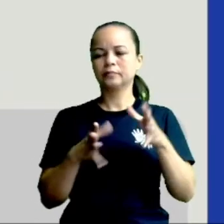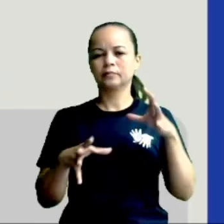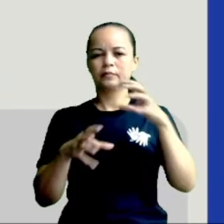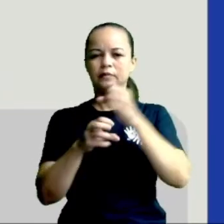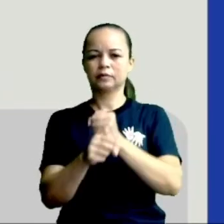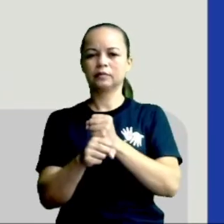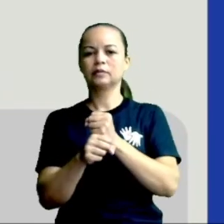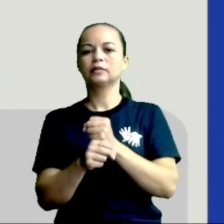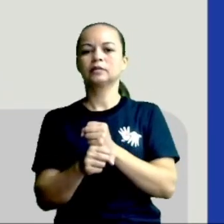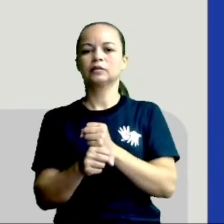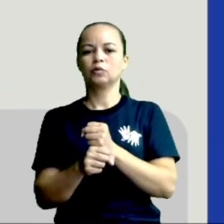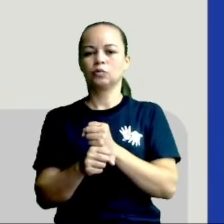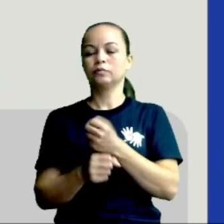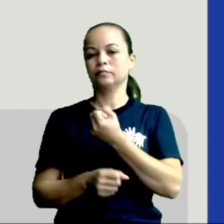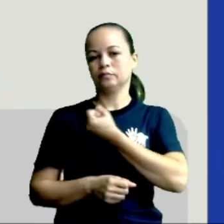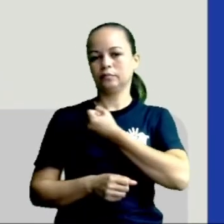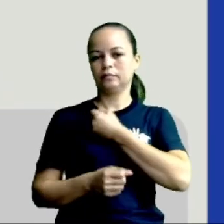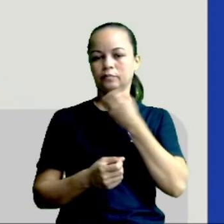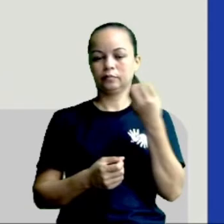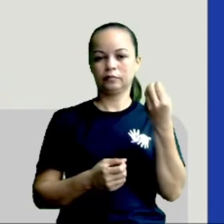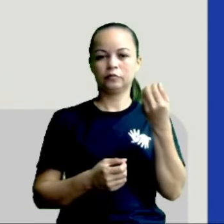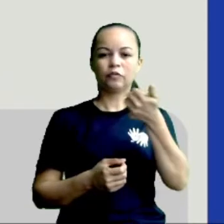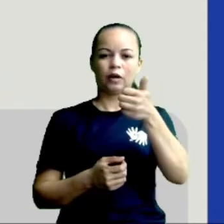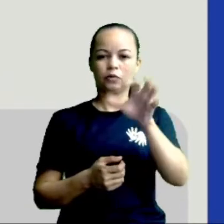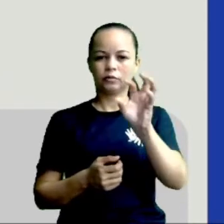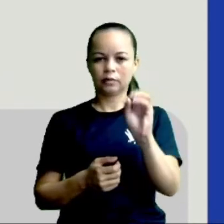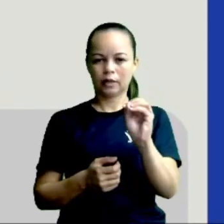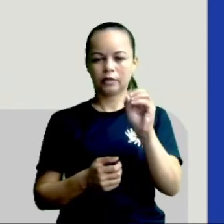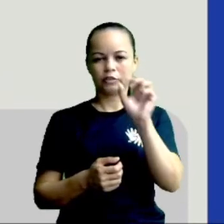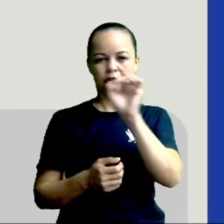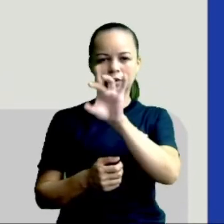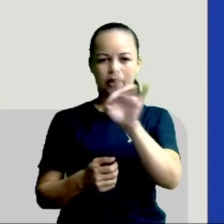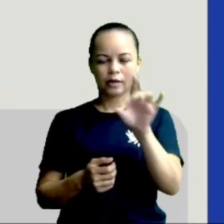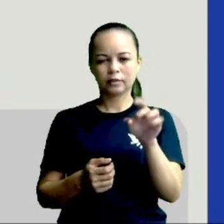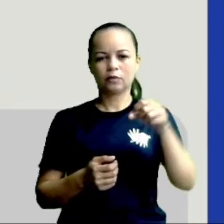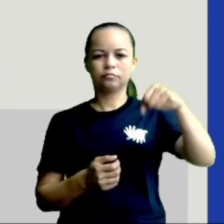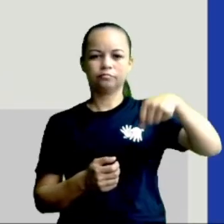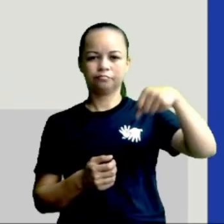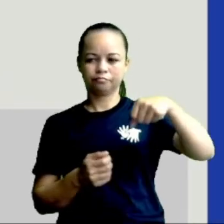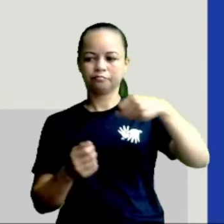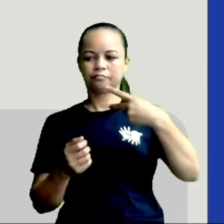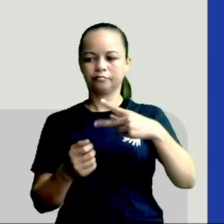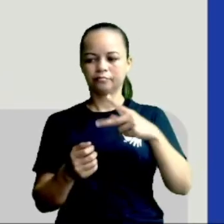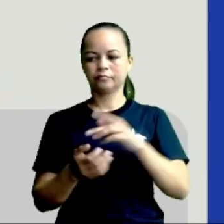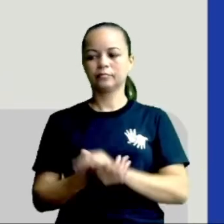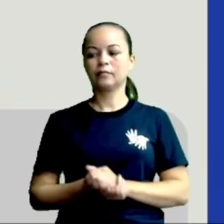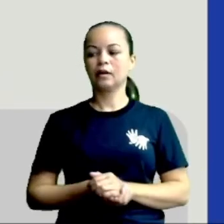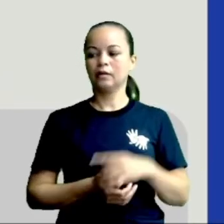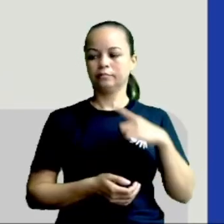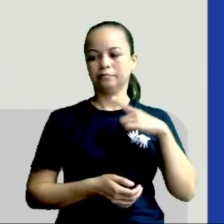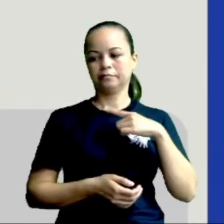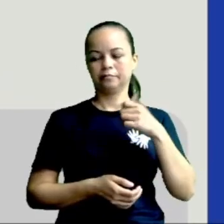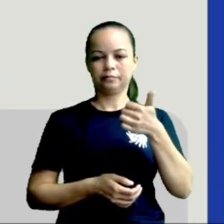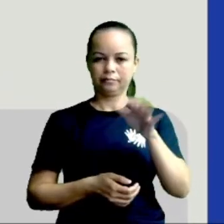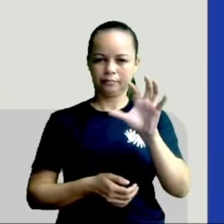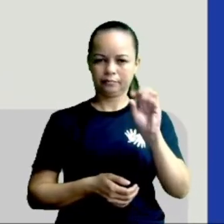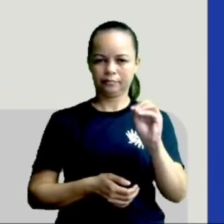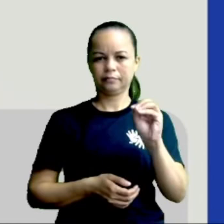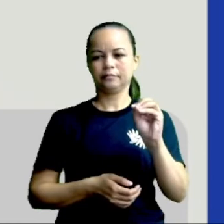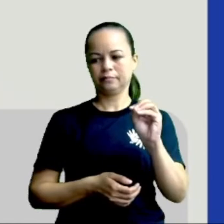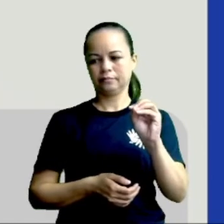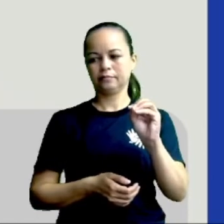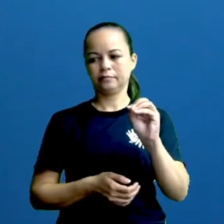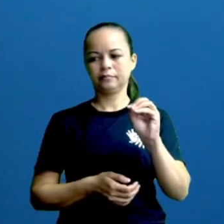carro colocando o valor dez em cada e aqui eu tenho 10 né